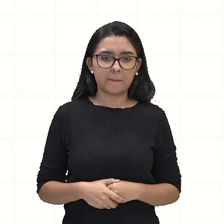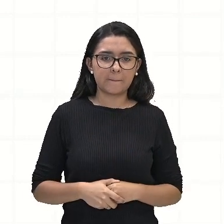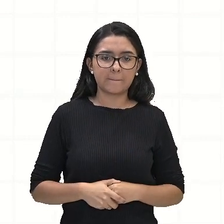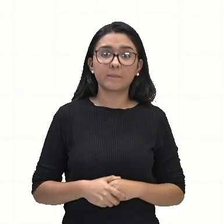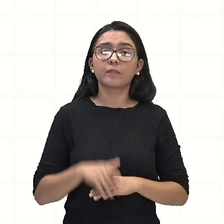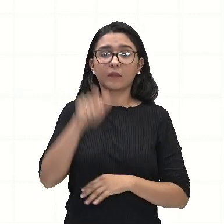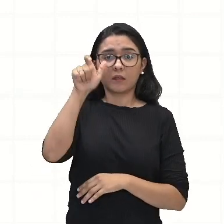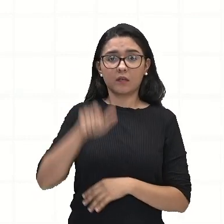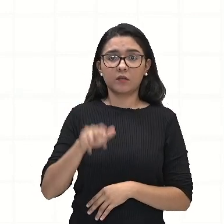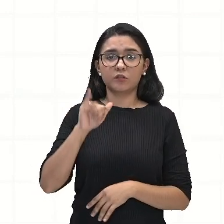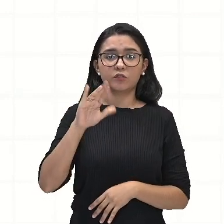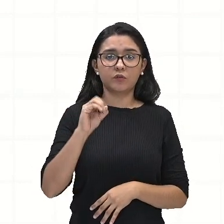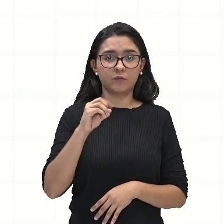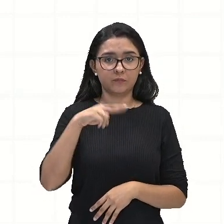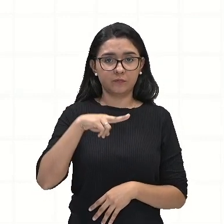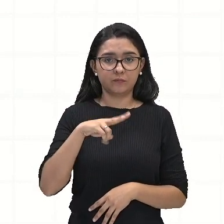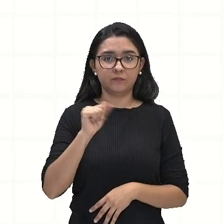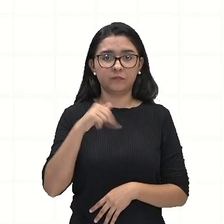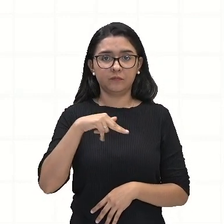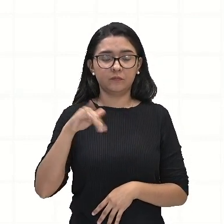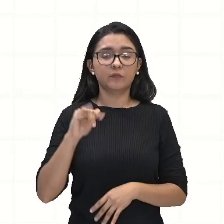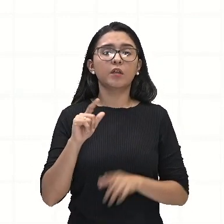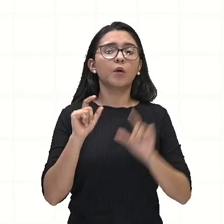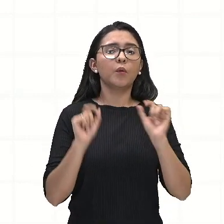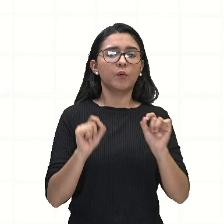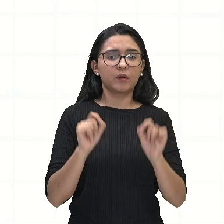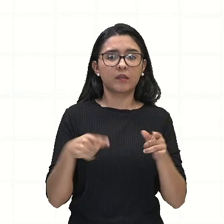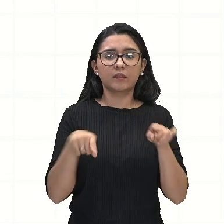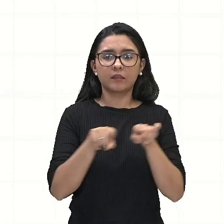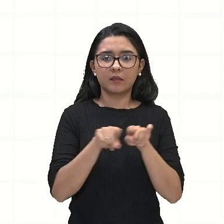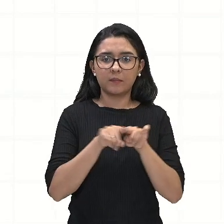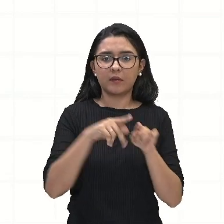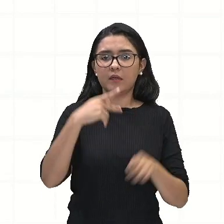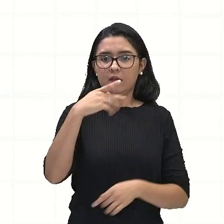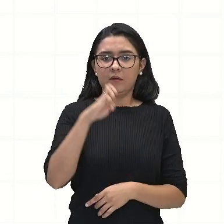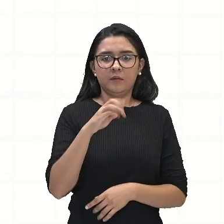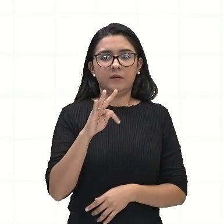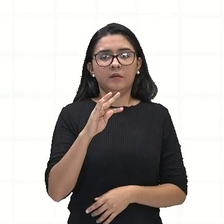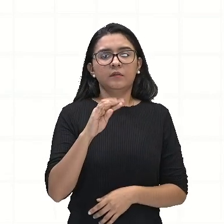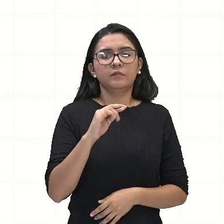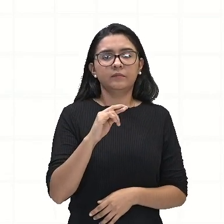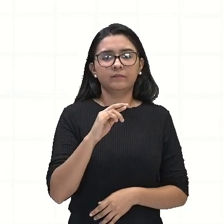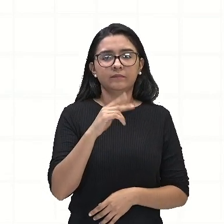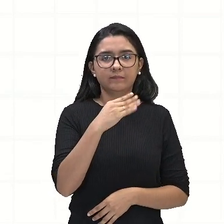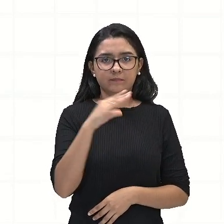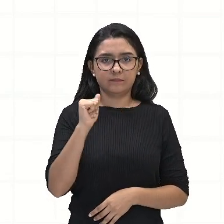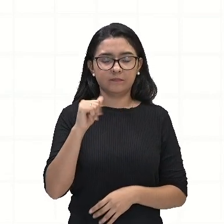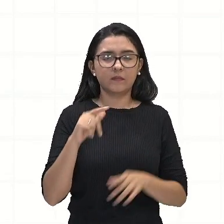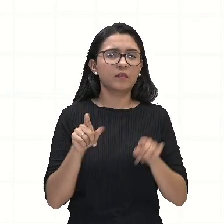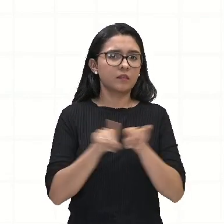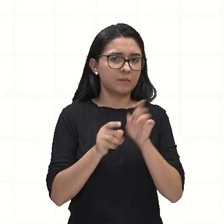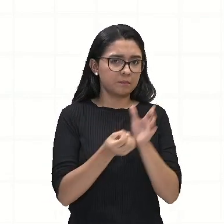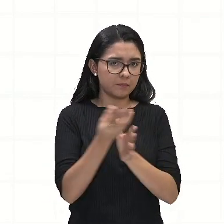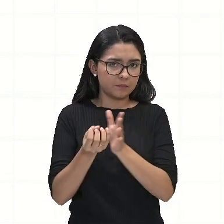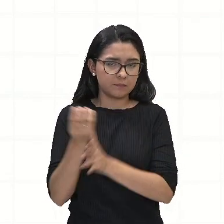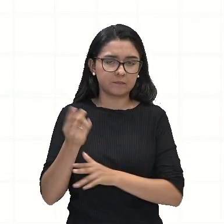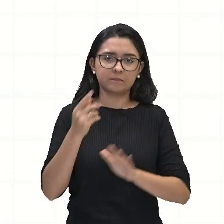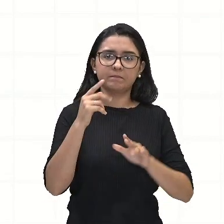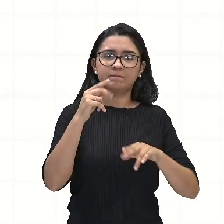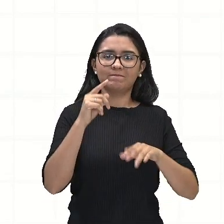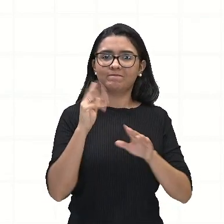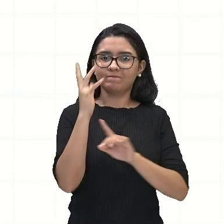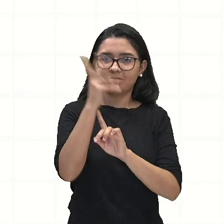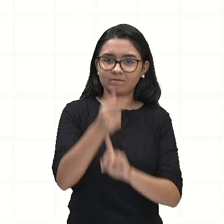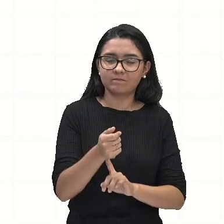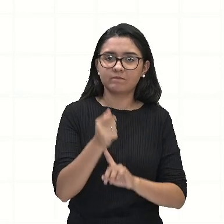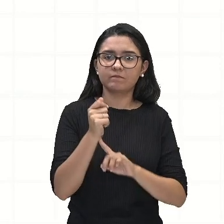Giovanni Boccaccio e Petrarca, eles vão estar ali vão produzir obras que vai contrastar, né, a